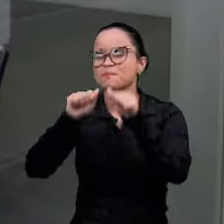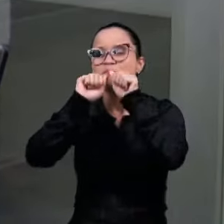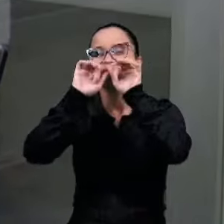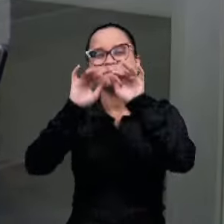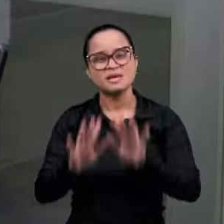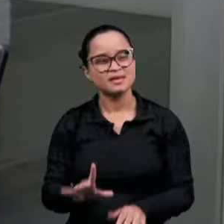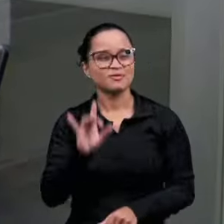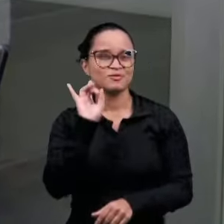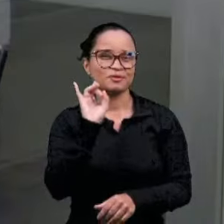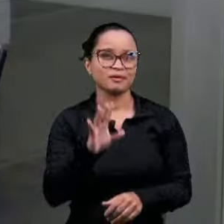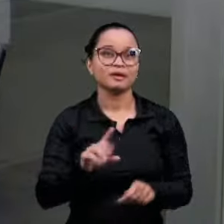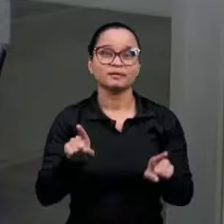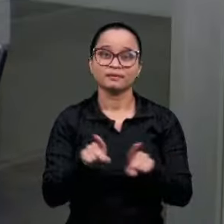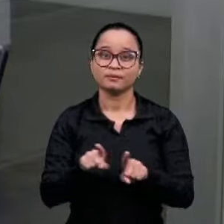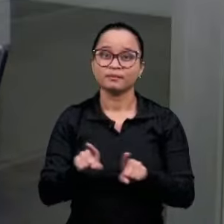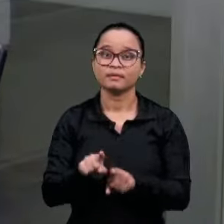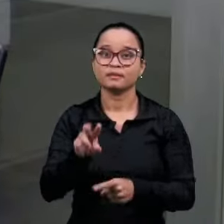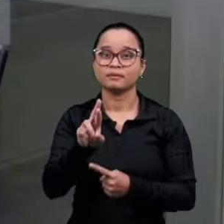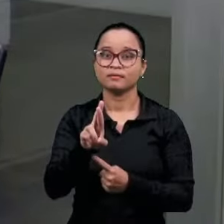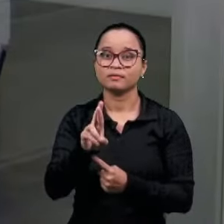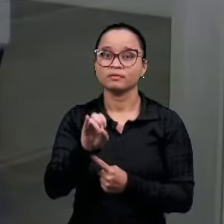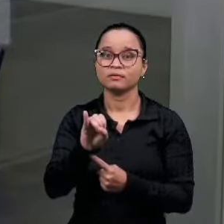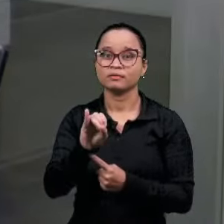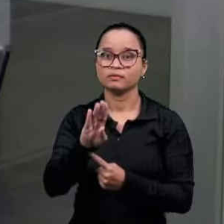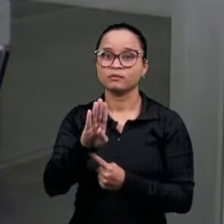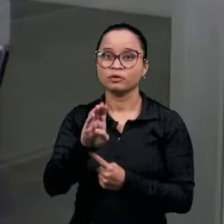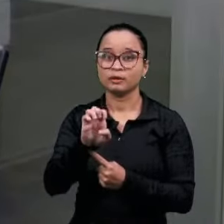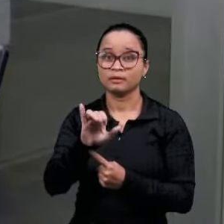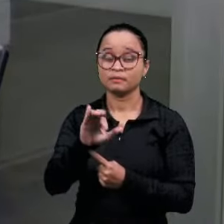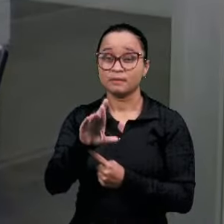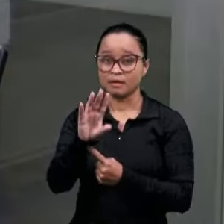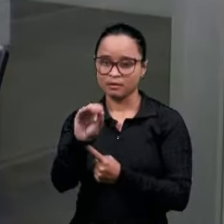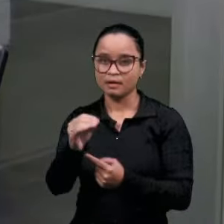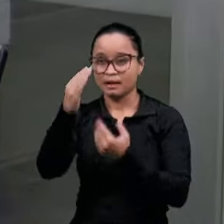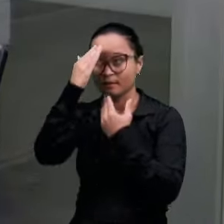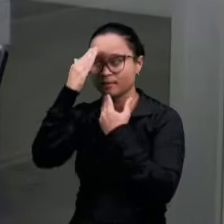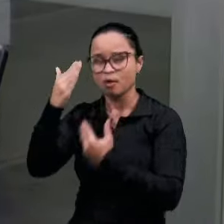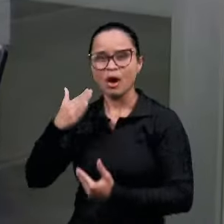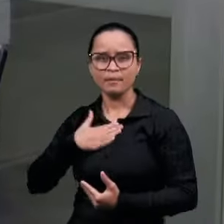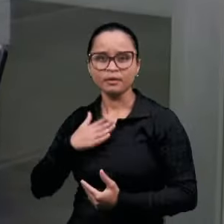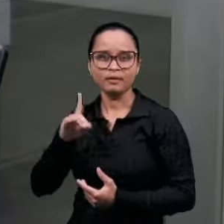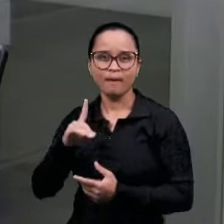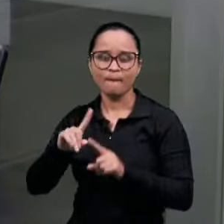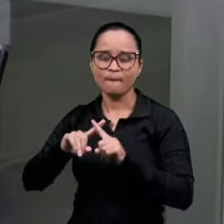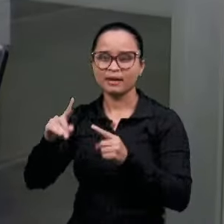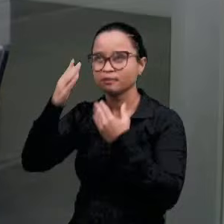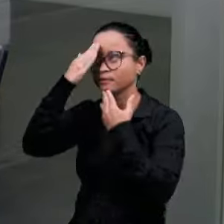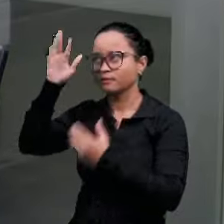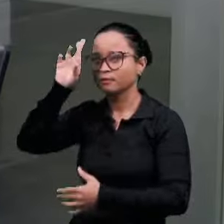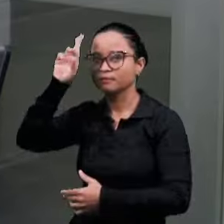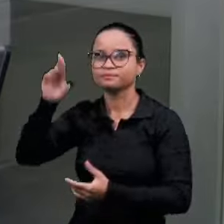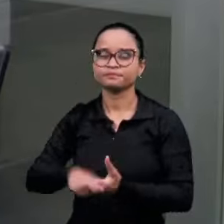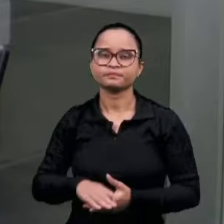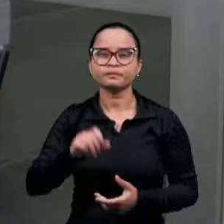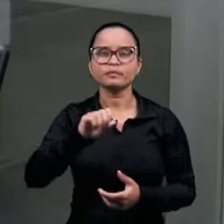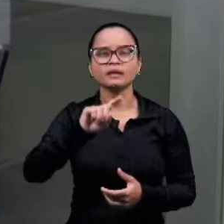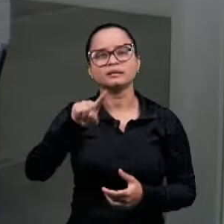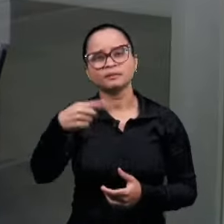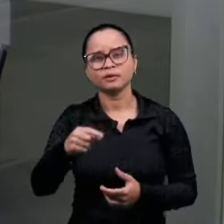E o Ribeiro, ele agradeceu, não a mim, ao Senhor, por ter exercido. Depois ele se aposentou, veio